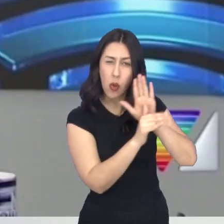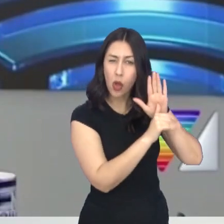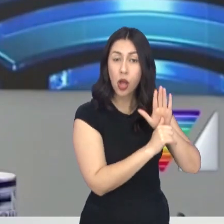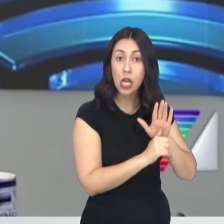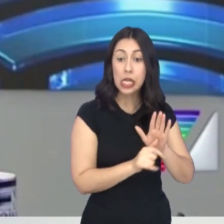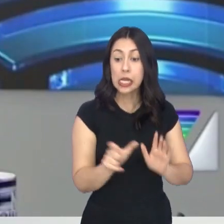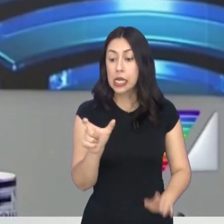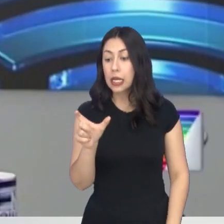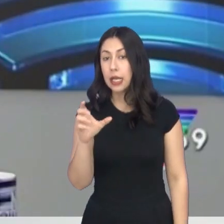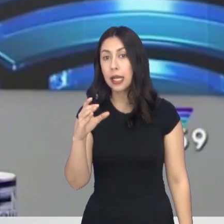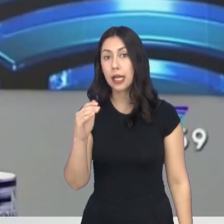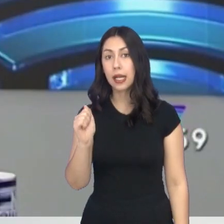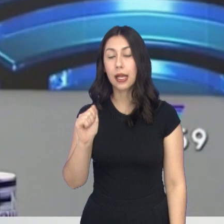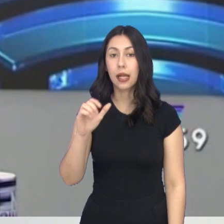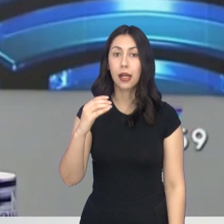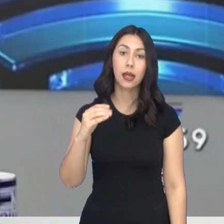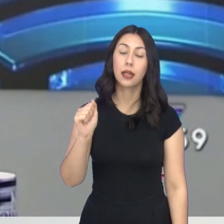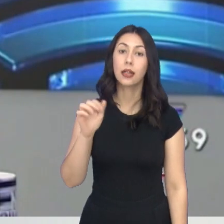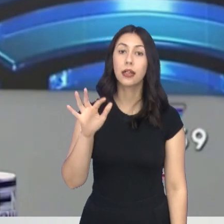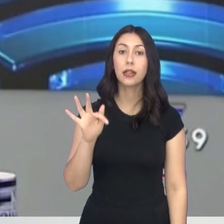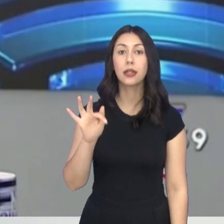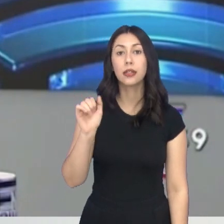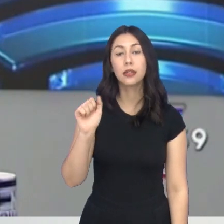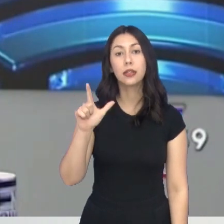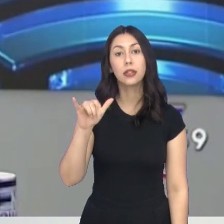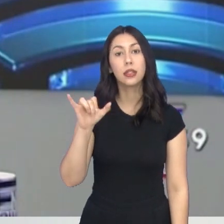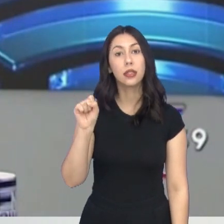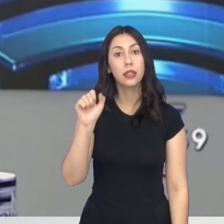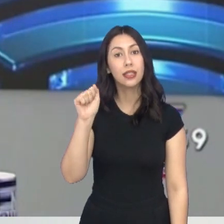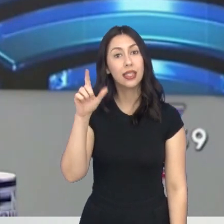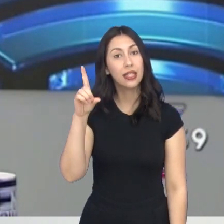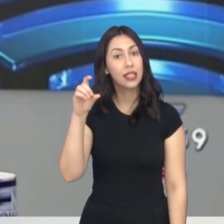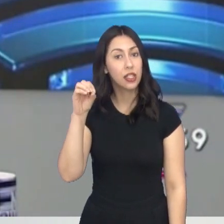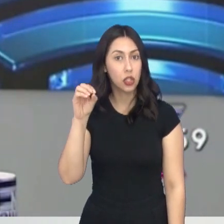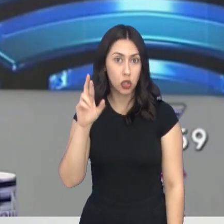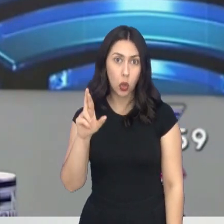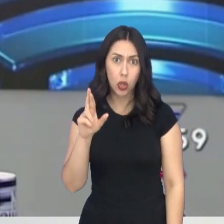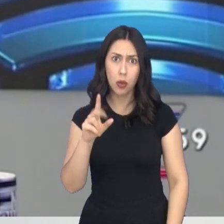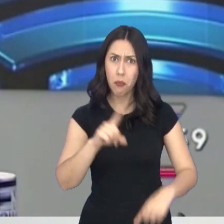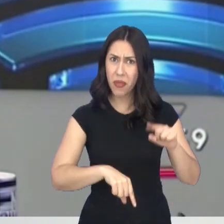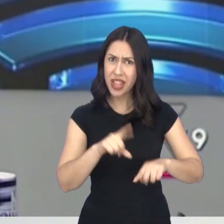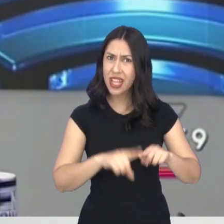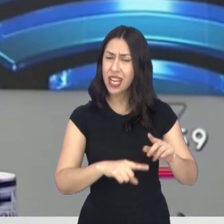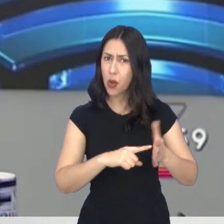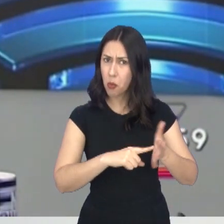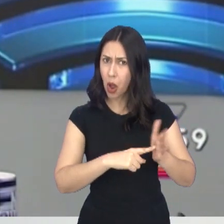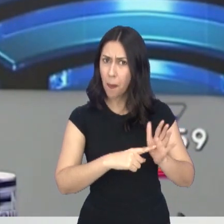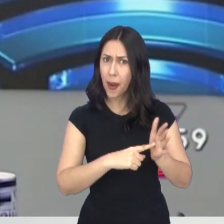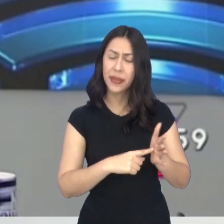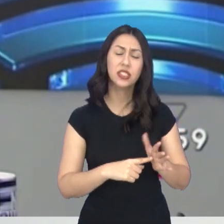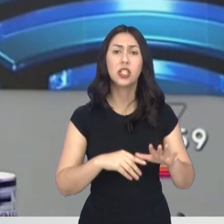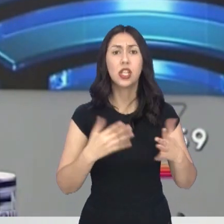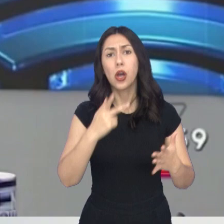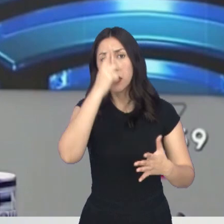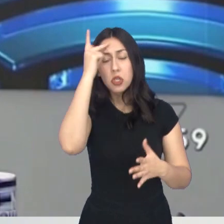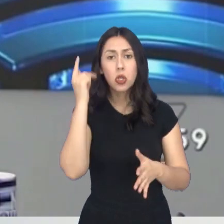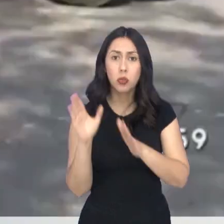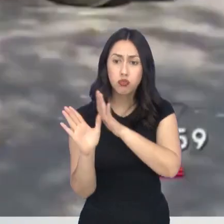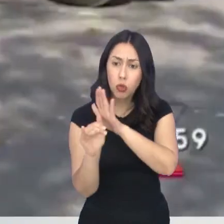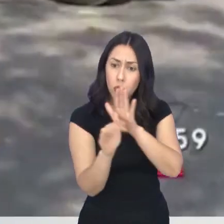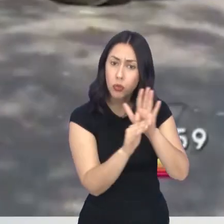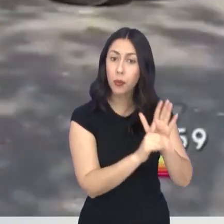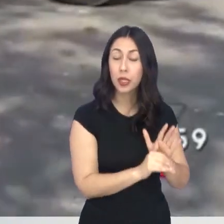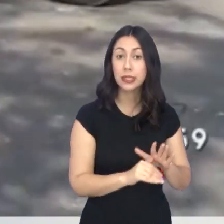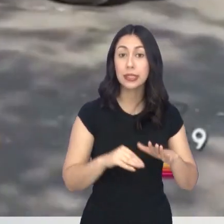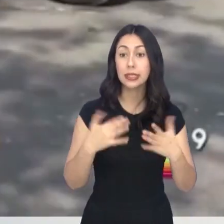que é uma peça que faz parte do escapamento. Nas lojas especializadas da cidade, os relatos dos clientes vítimas desse crime têm sido frequentes.